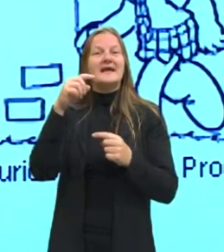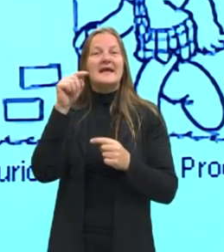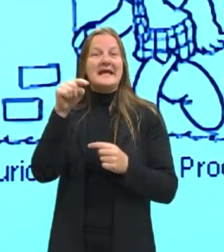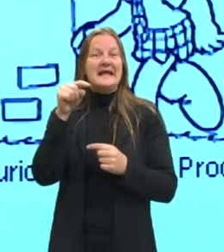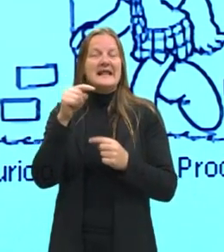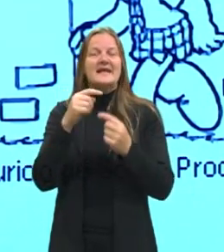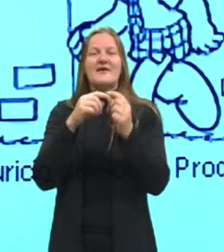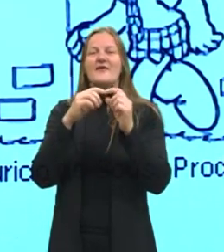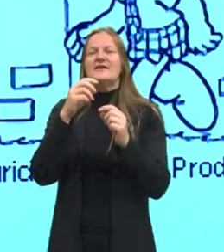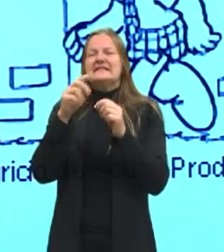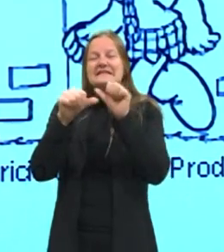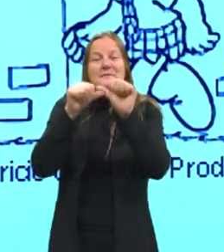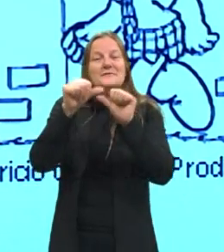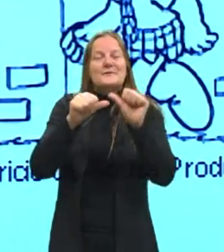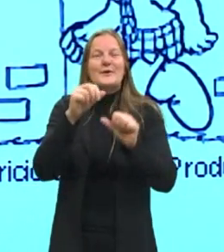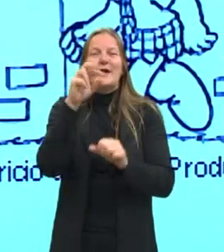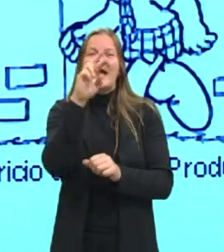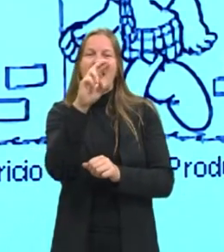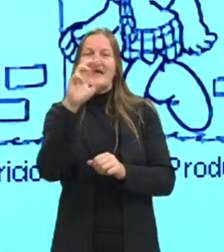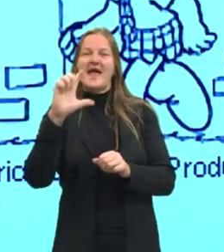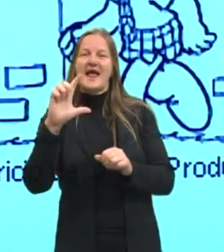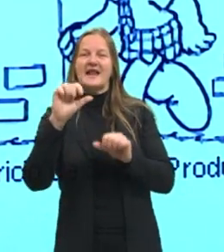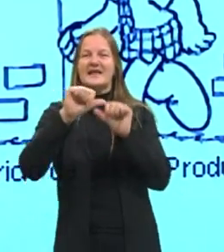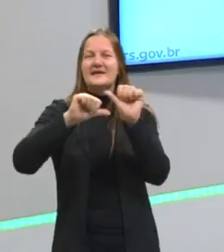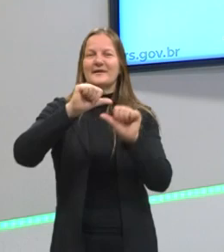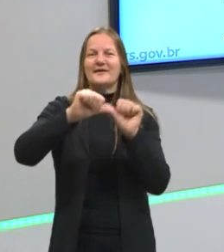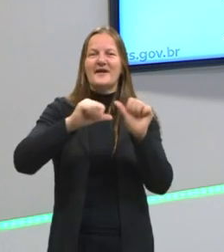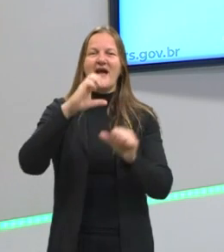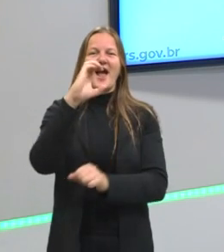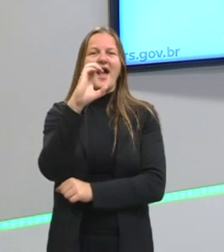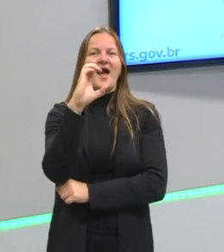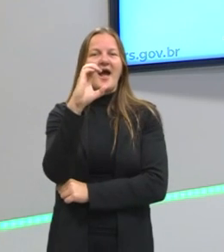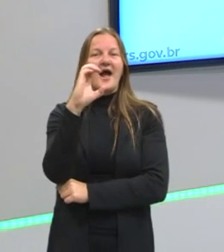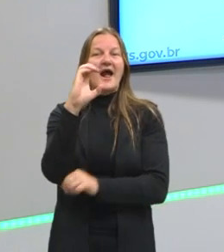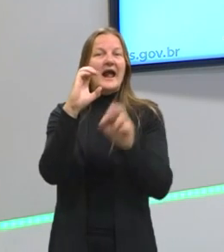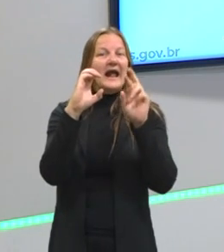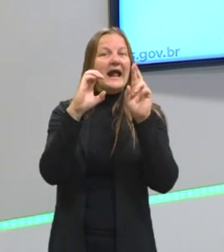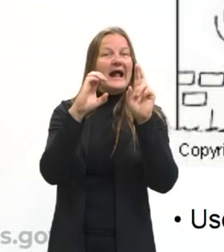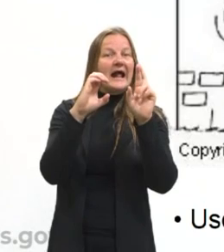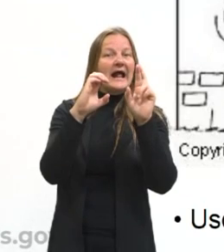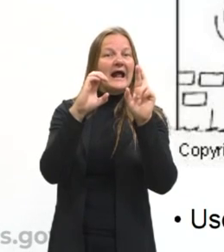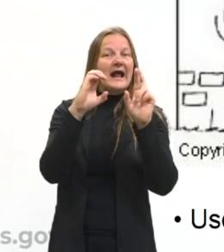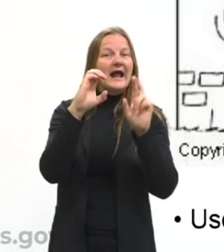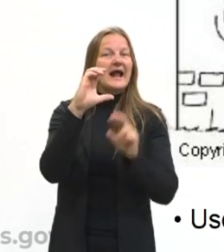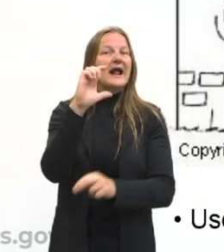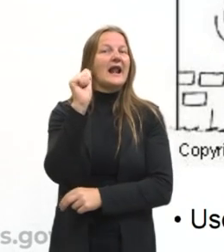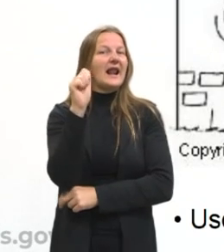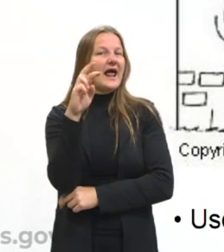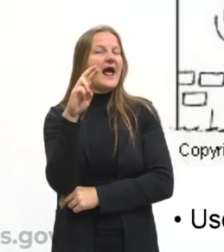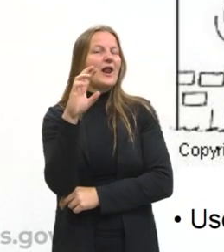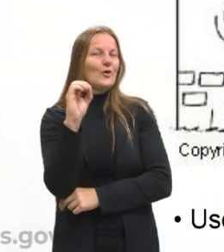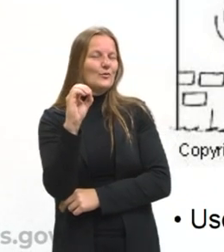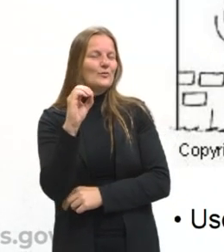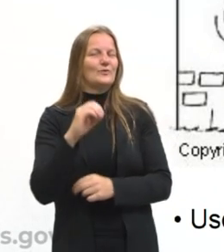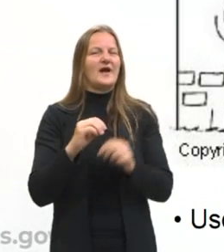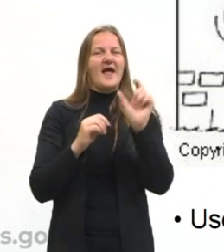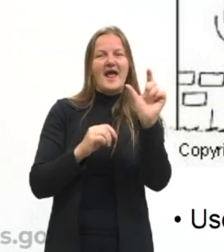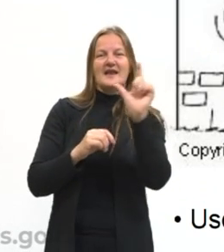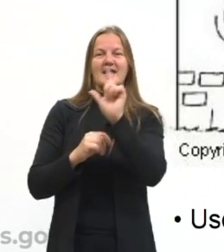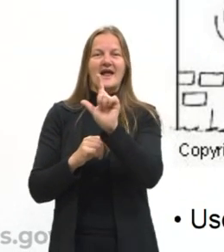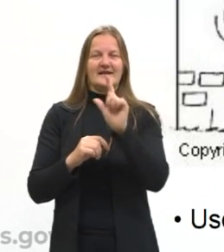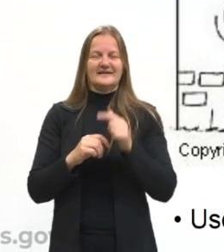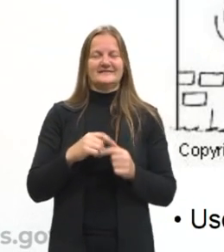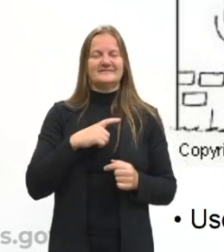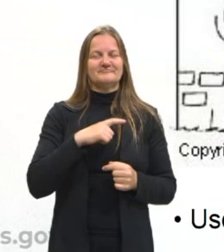aprendeu a falar. Mas, pensando nas figuras de linguagem, a gente vai olhar exatamente a repetição ali daquele